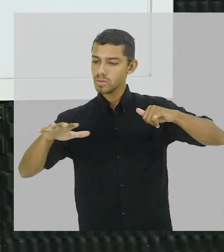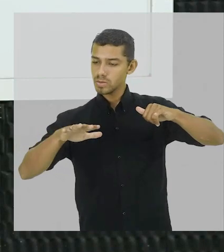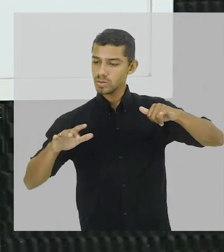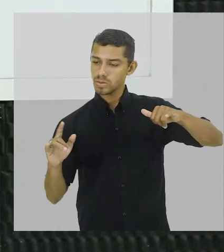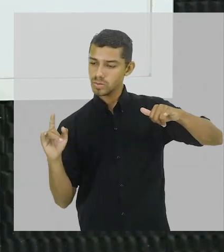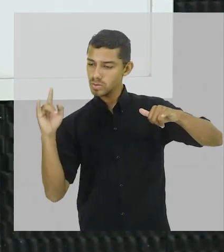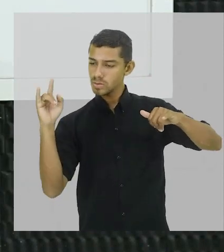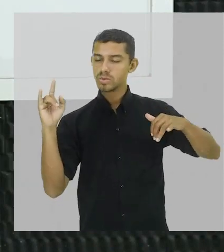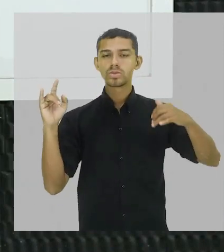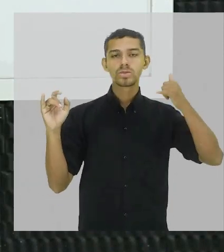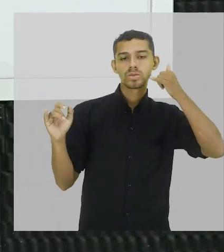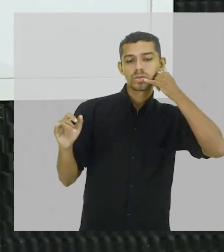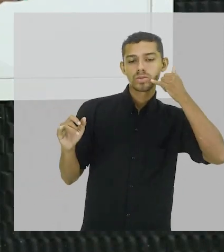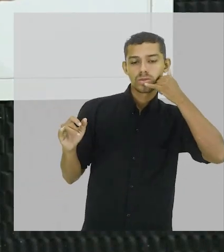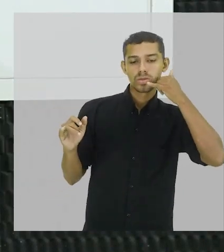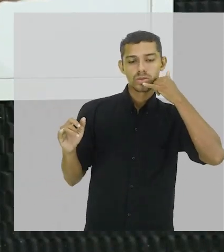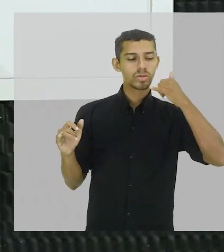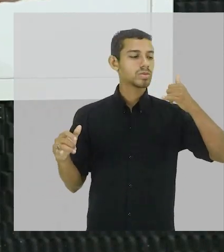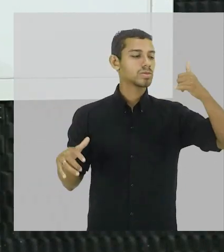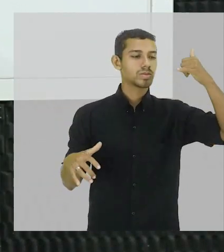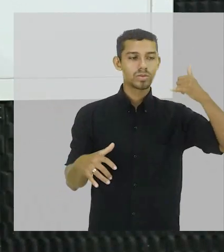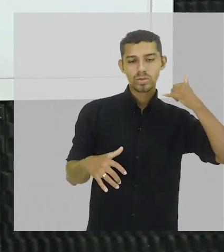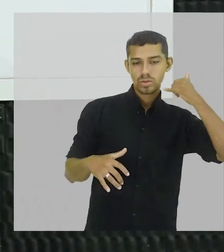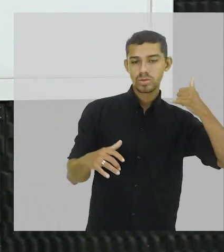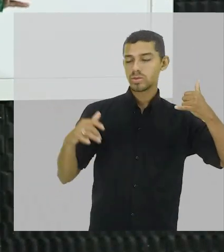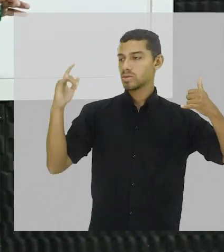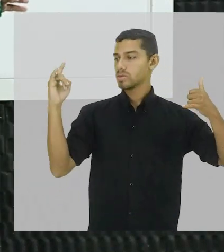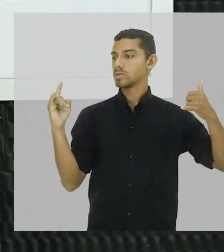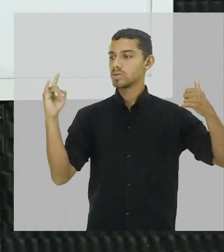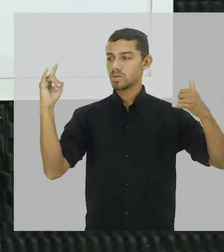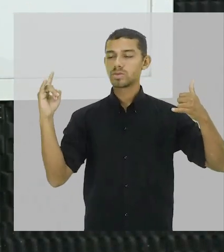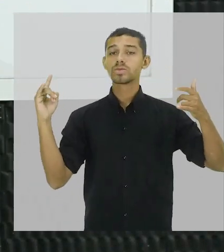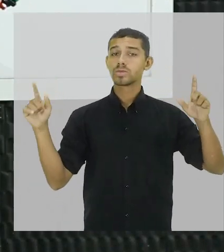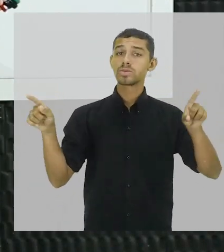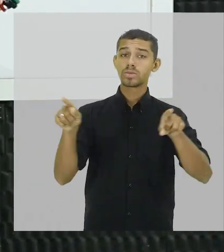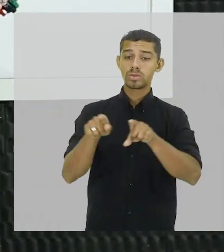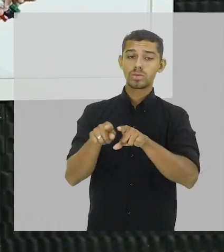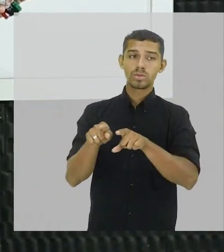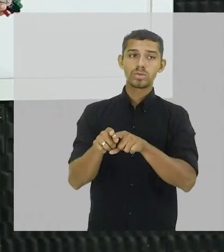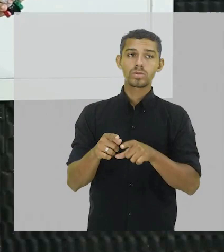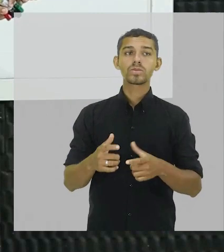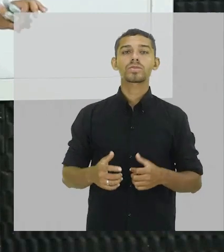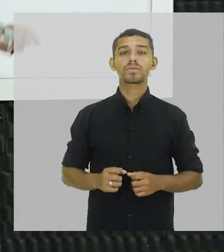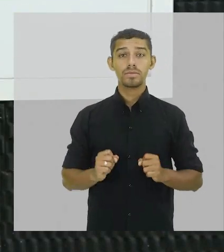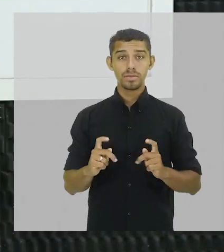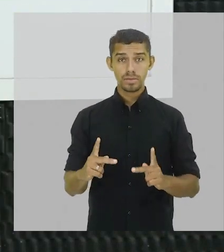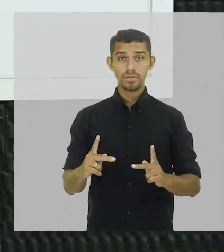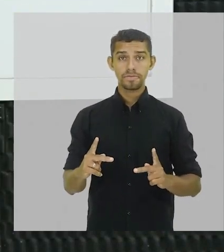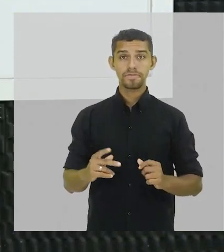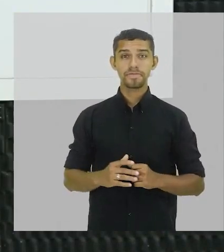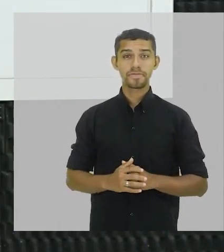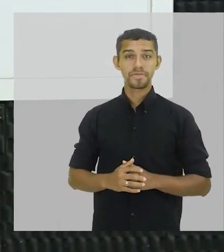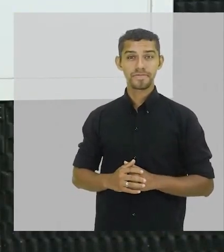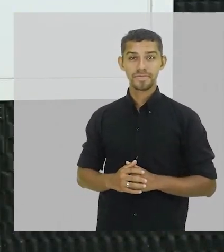também são utilizadas na comunicação entre os aparelhos celulares que nós temos aqui, tá